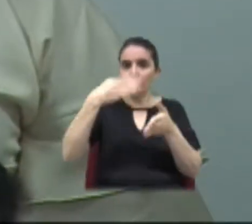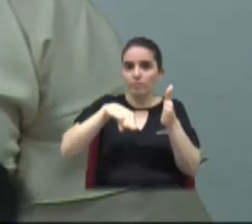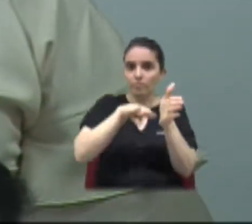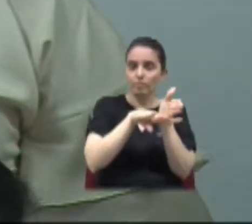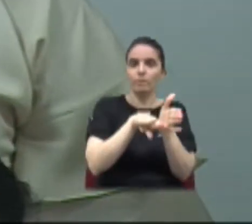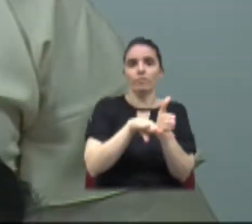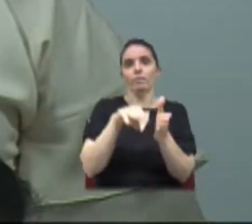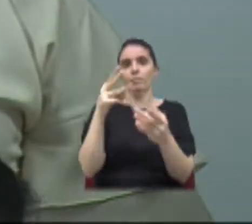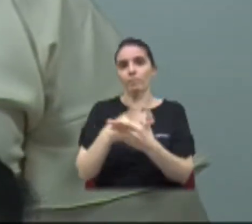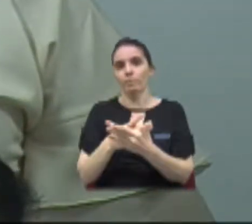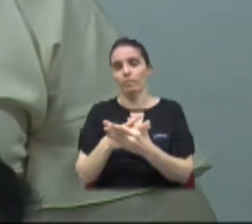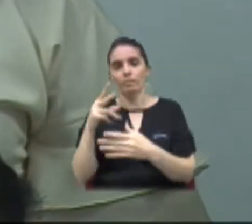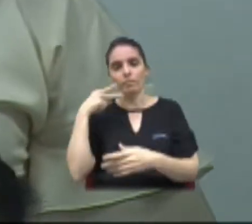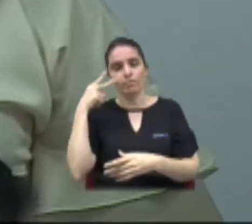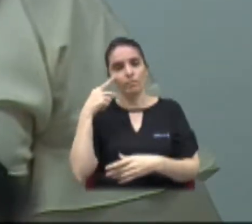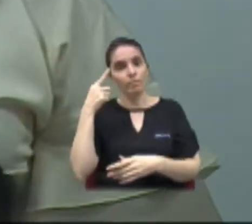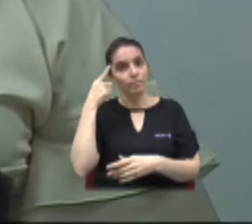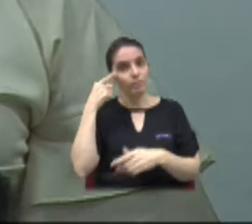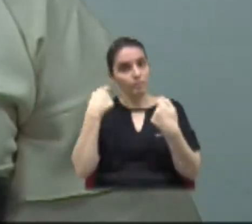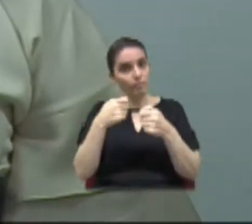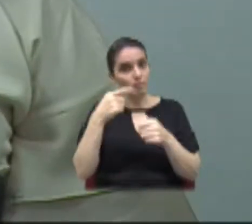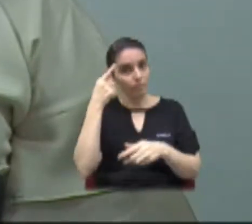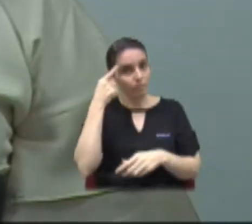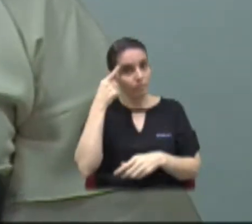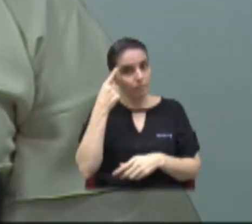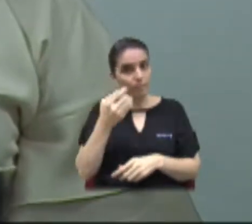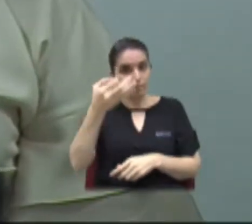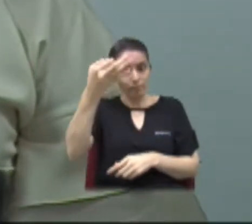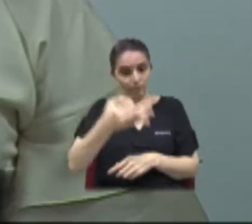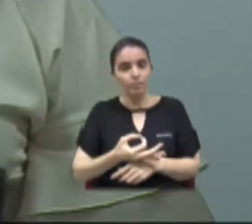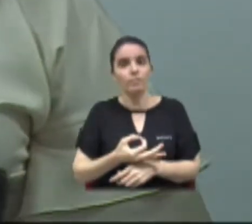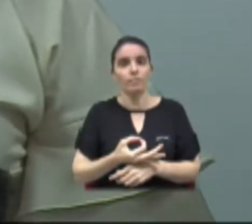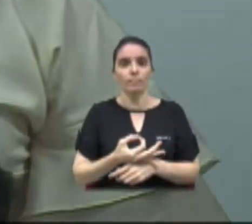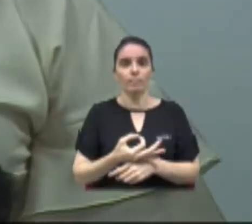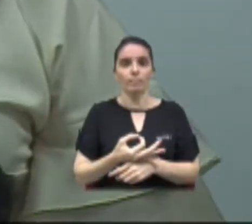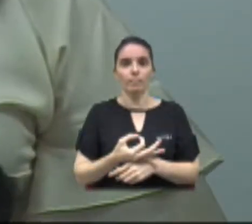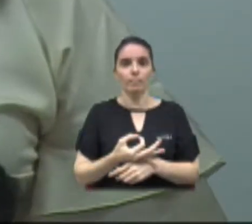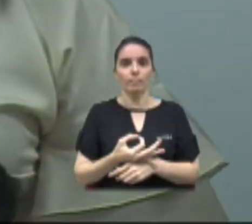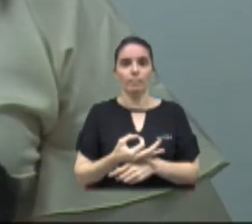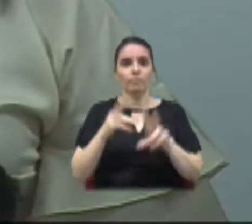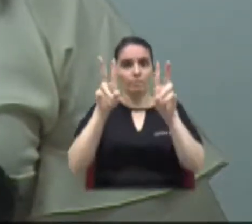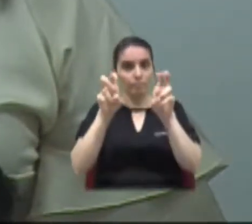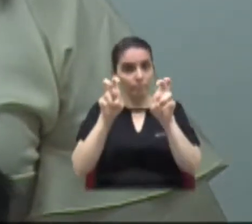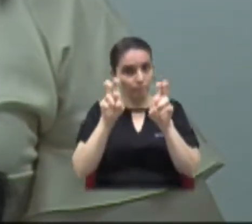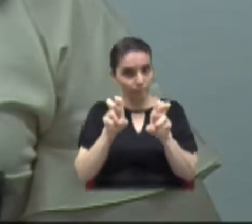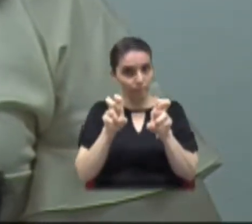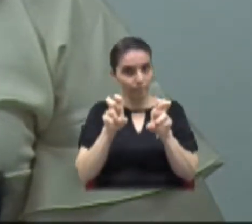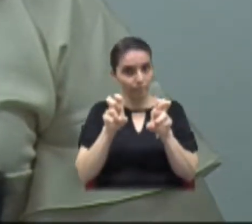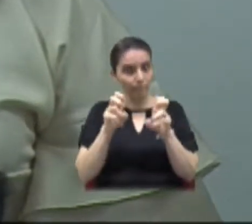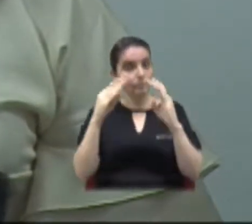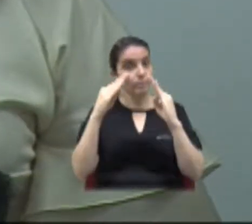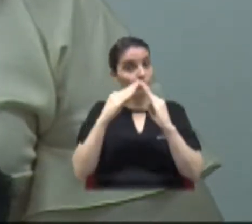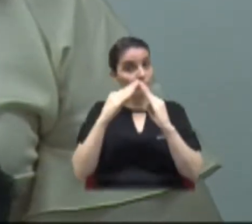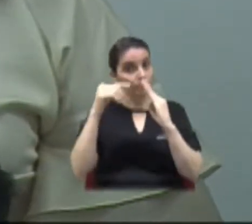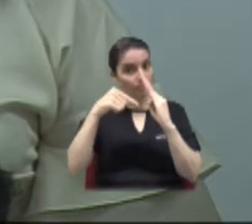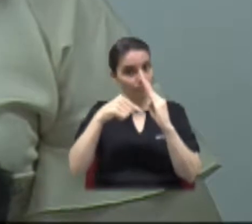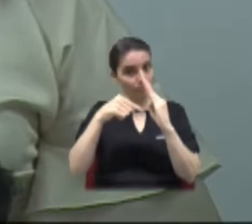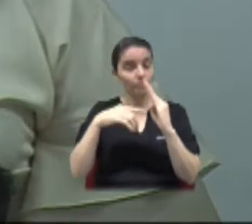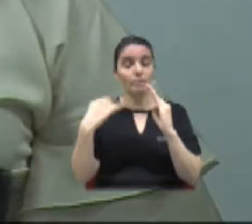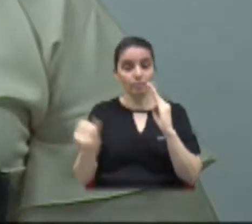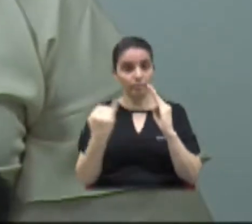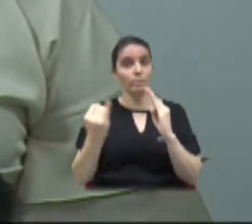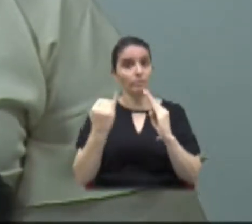que, a partir de agora, porque o ano passado não veio para essa casa, e como eu sou vereadora agora, posso falar agora. É um assunto que nós